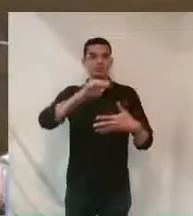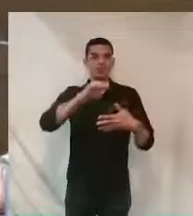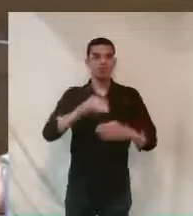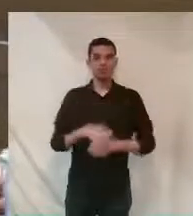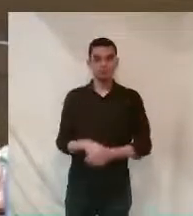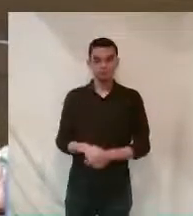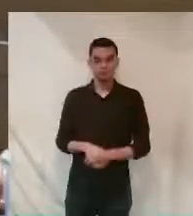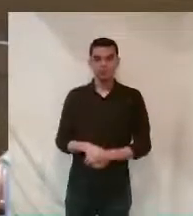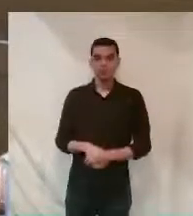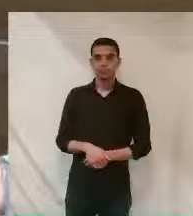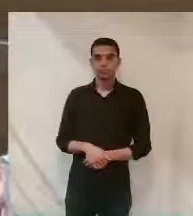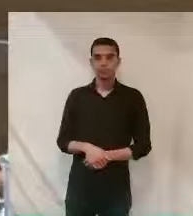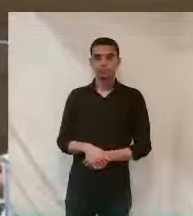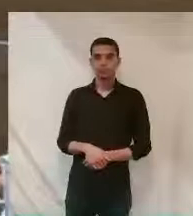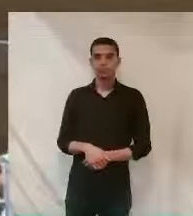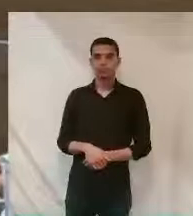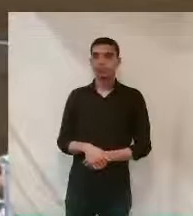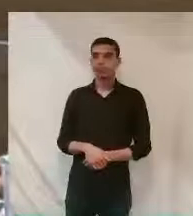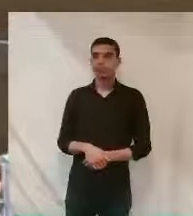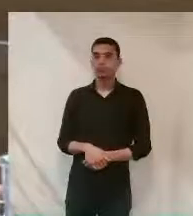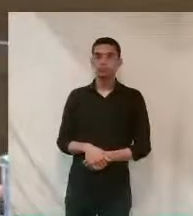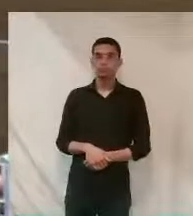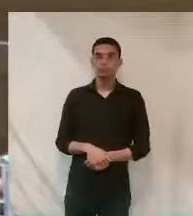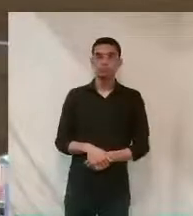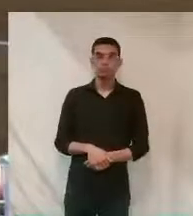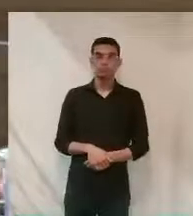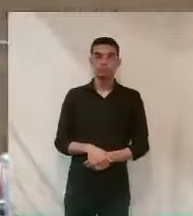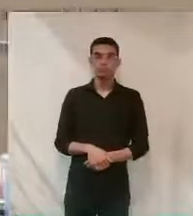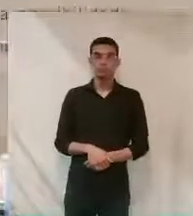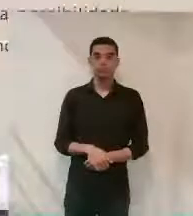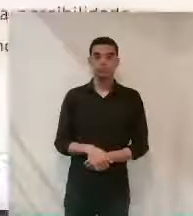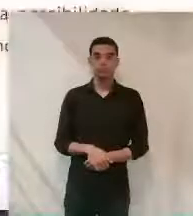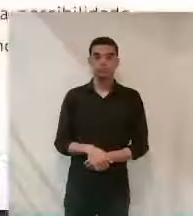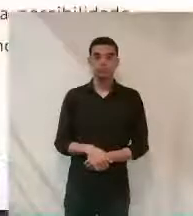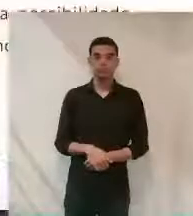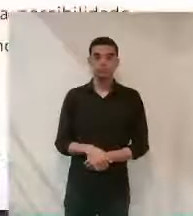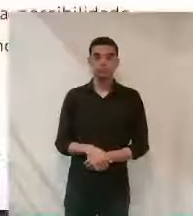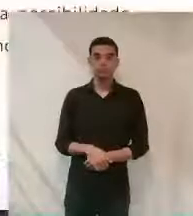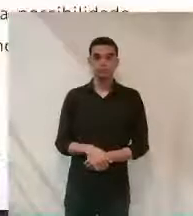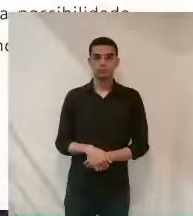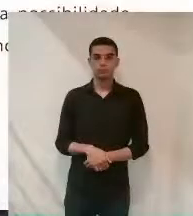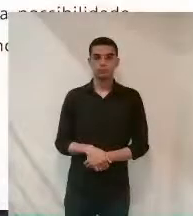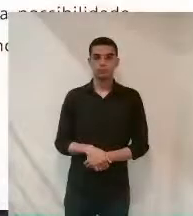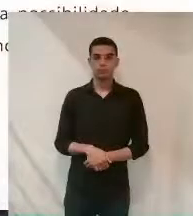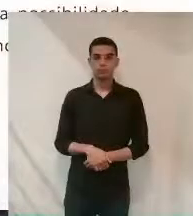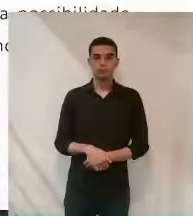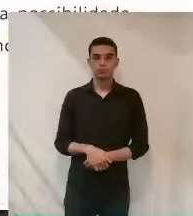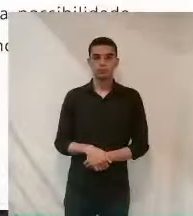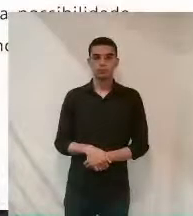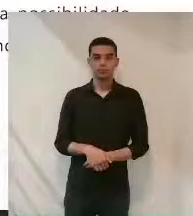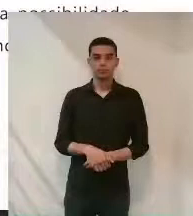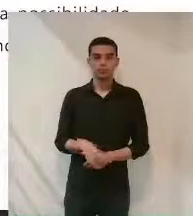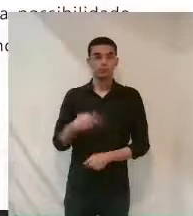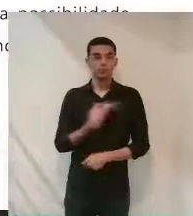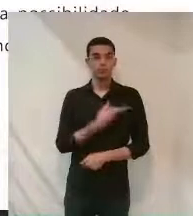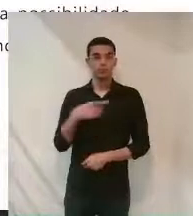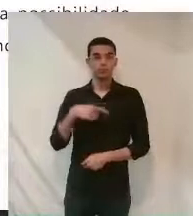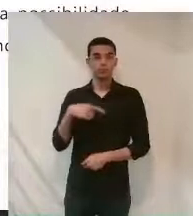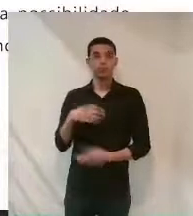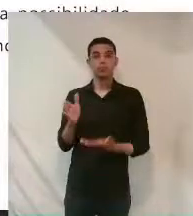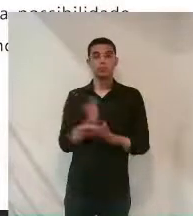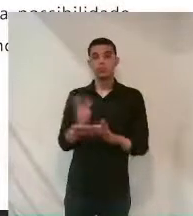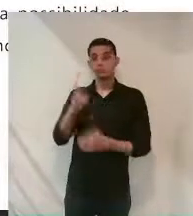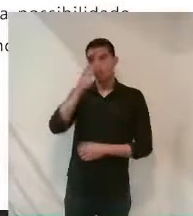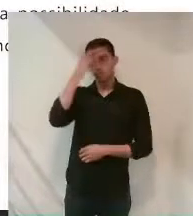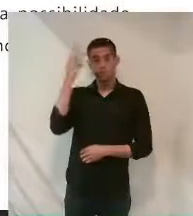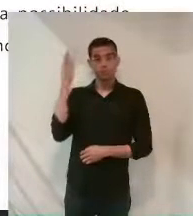Na parte de entrepostos, os entrepostos que são parceiros do programa são operadores privados. Então, são o quê? Sucateiros que já